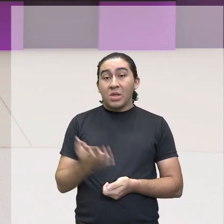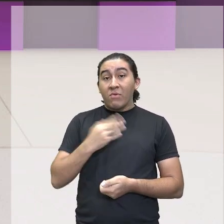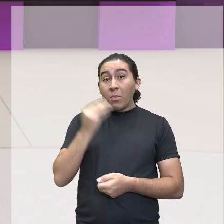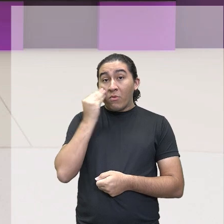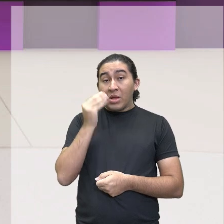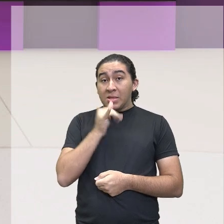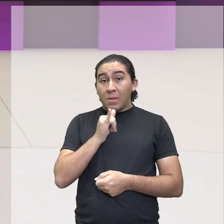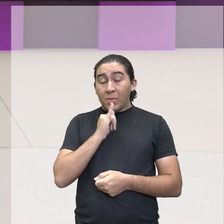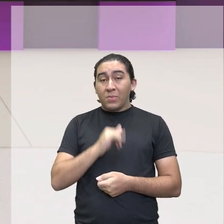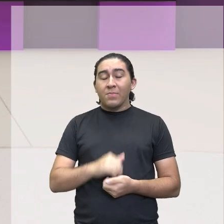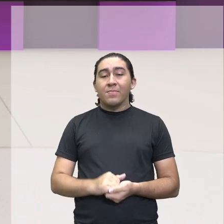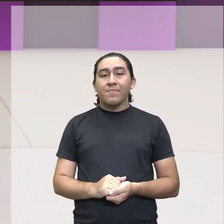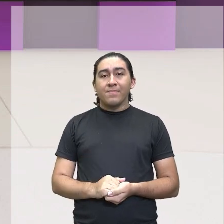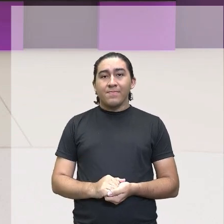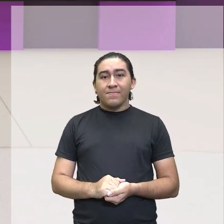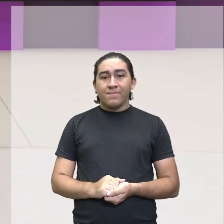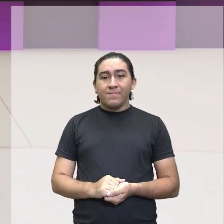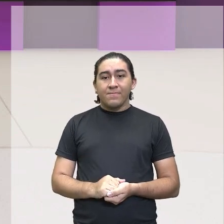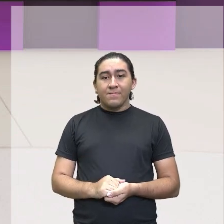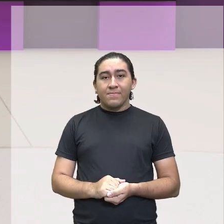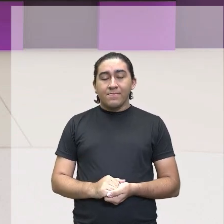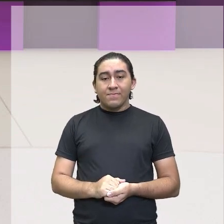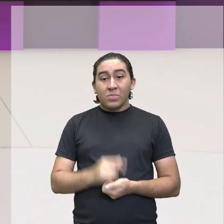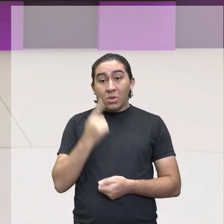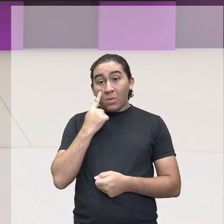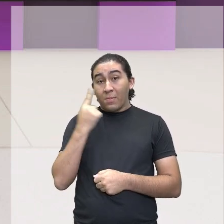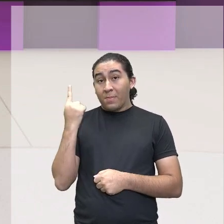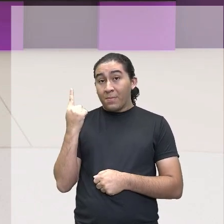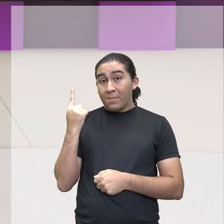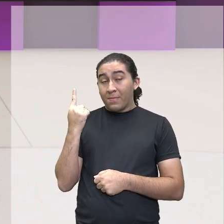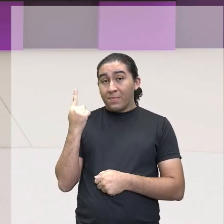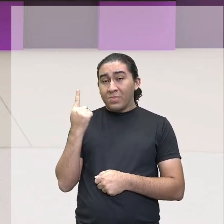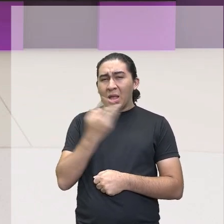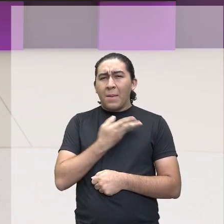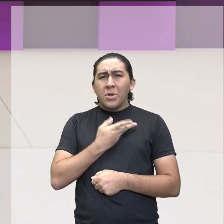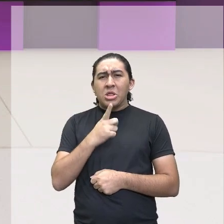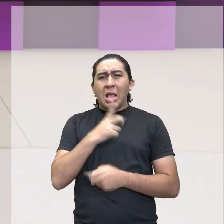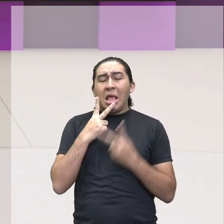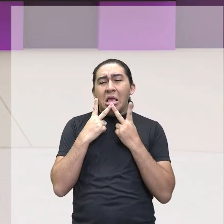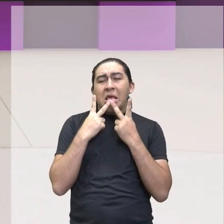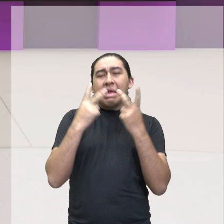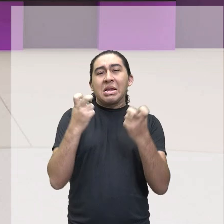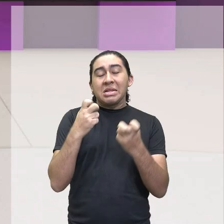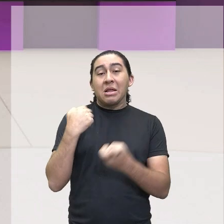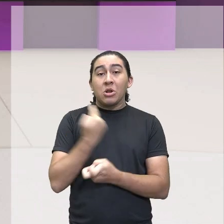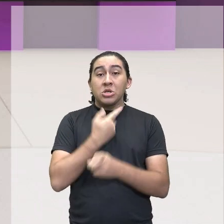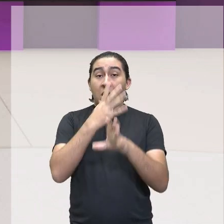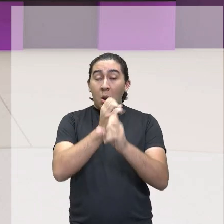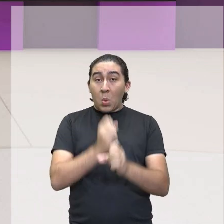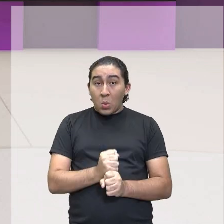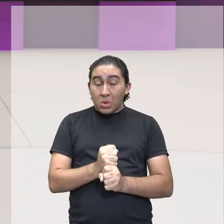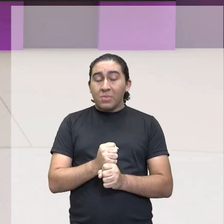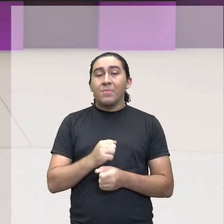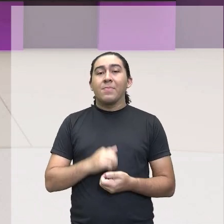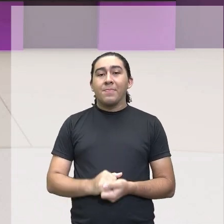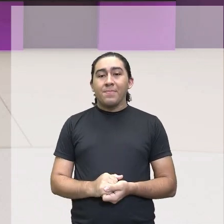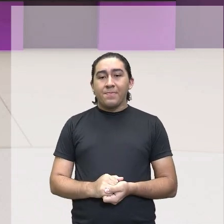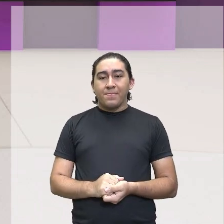trazer um exemplo. Olhem aí na tela comigo. Olha esse exemplo do amigo que dá um grito e a gente vai calcular a intensidade,